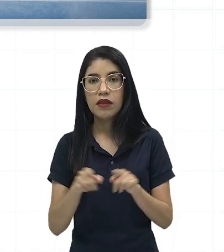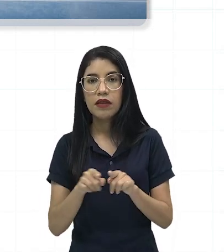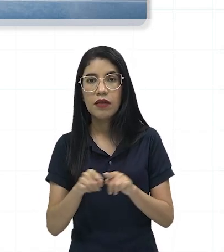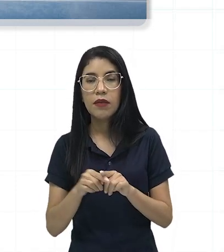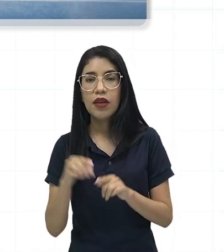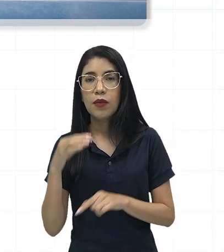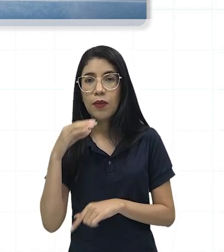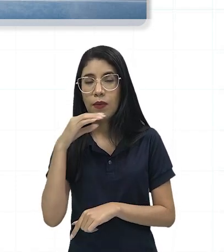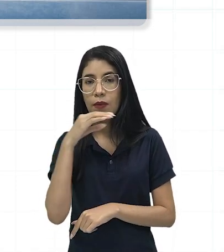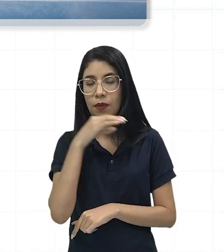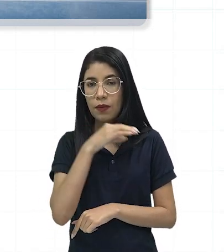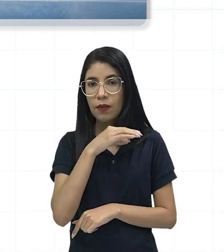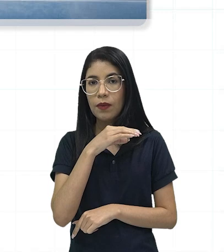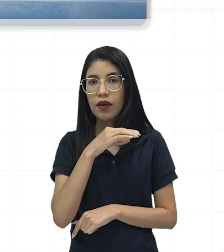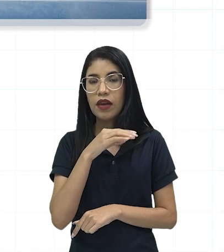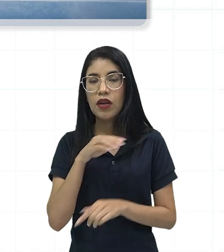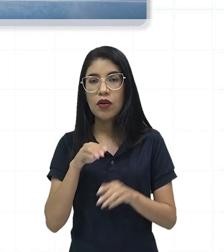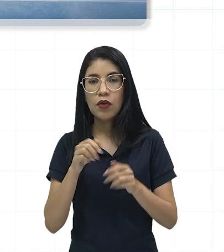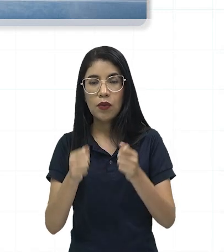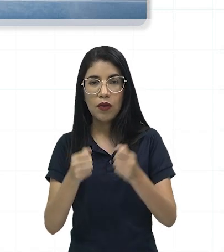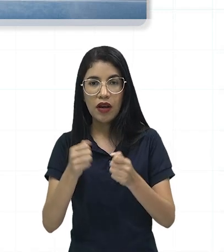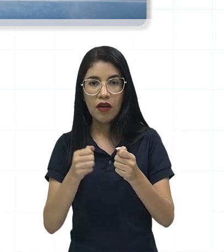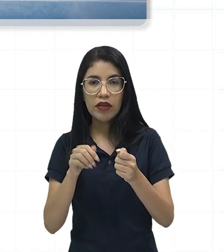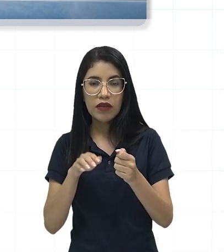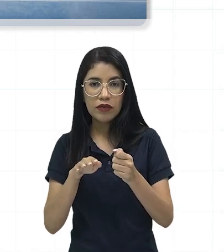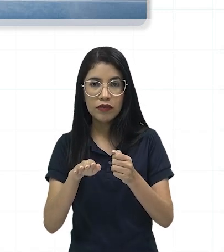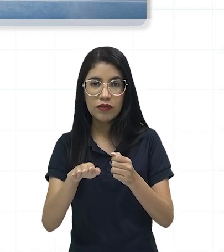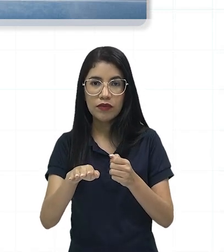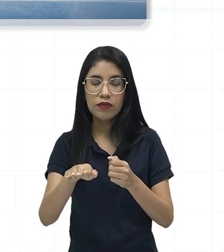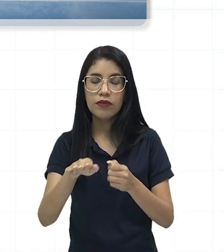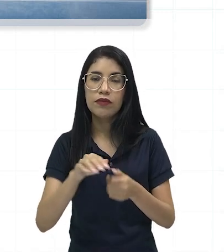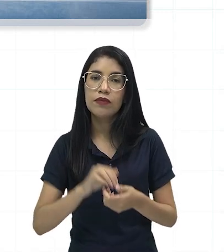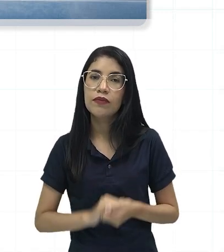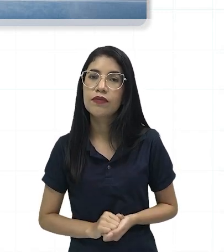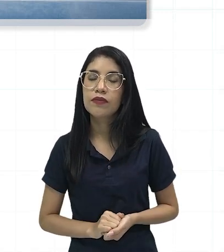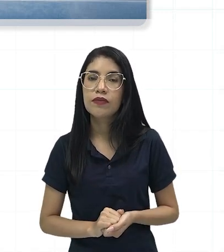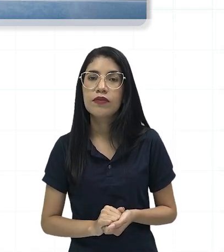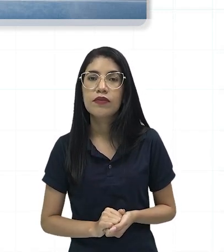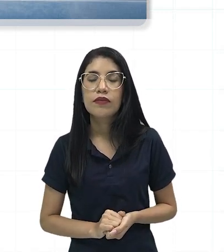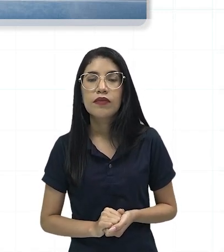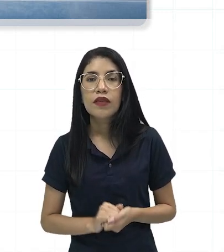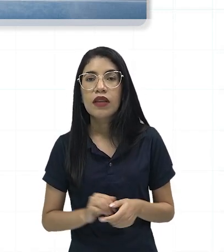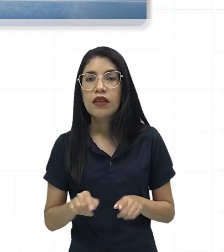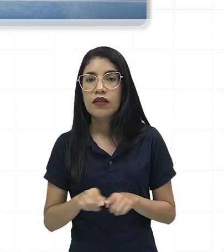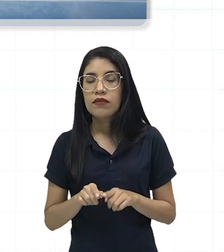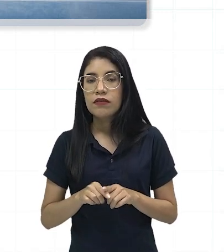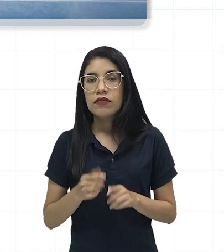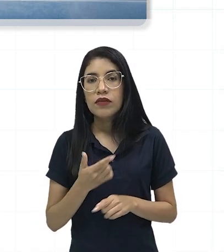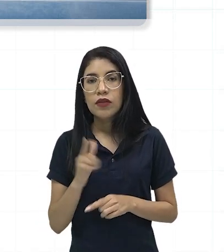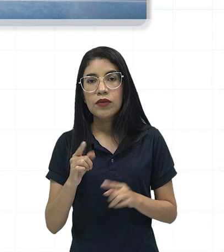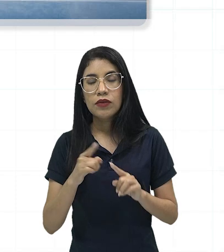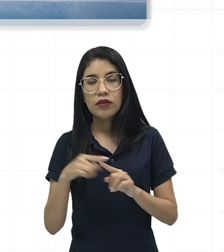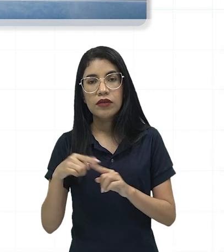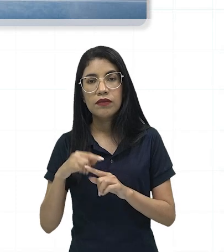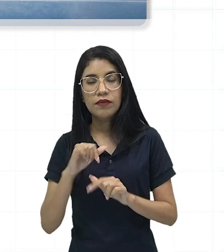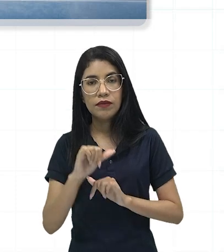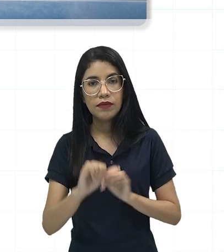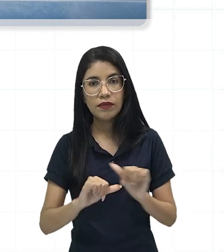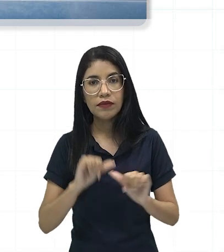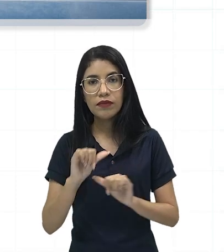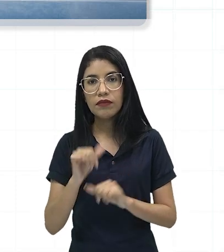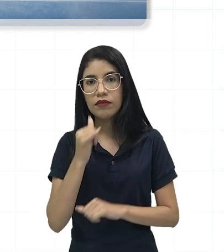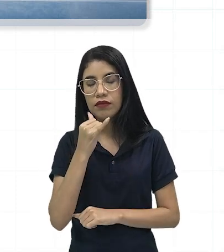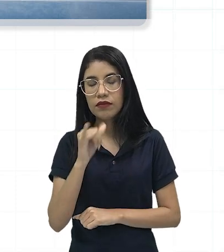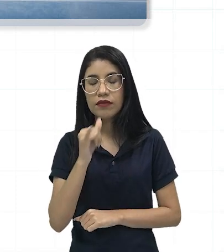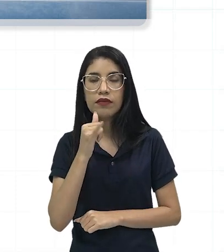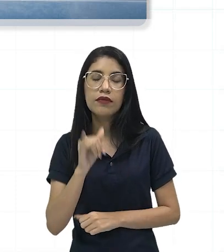esse aquecimento e o carro vai se movimentar. Então, nós também temos essa transformação de